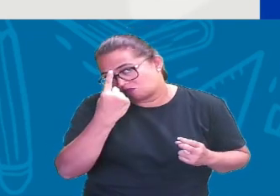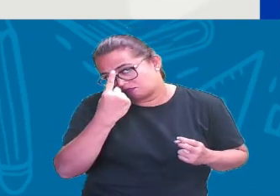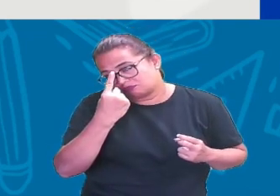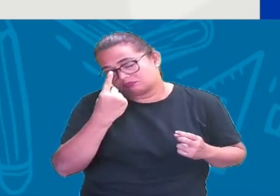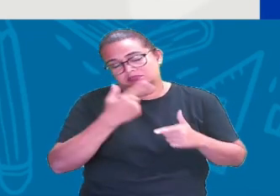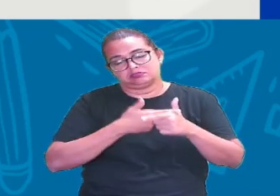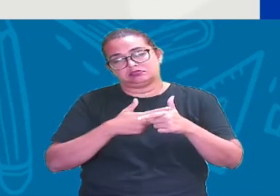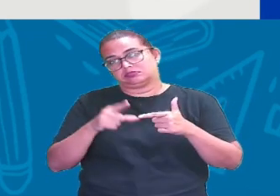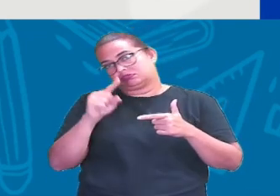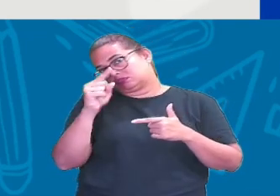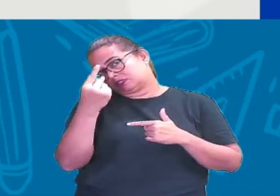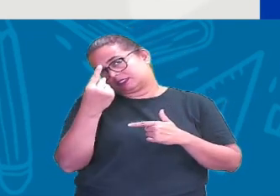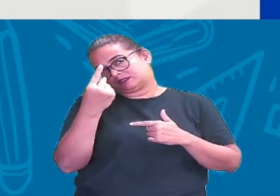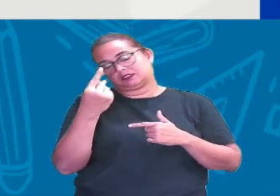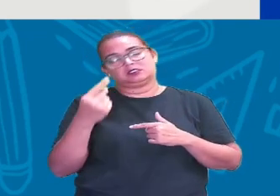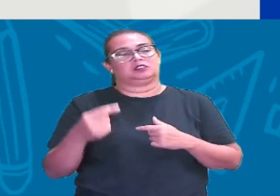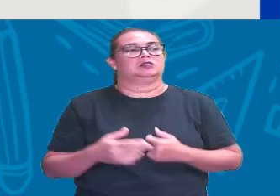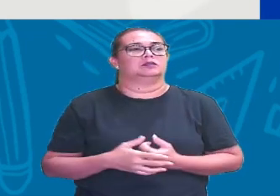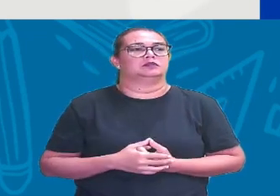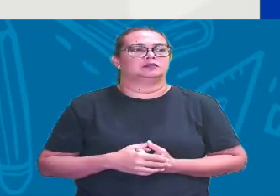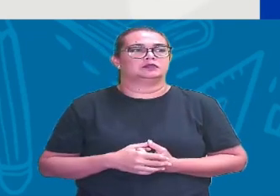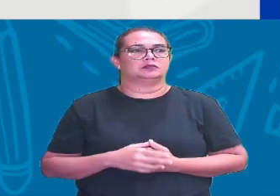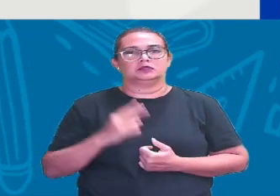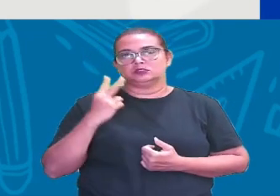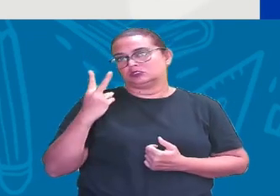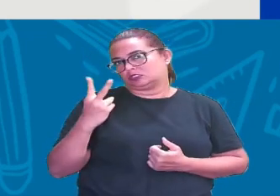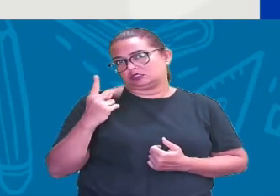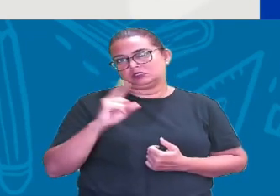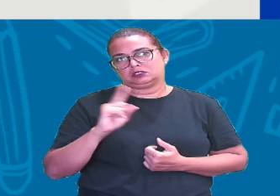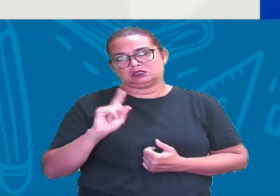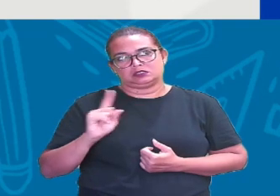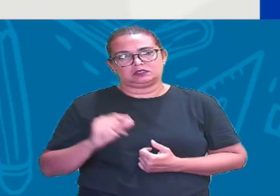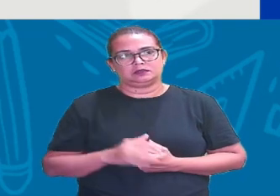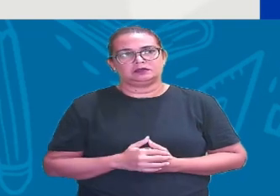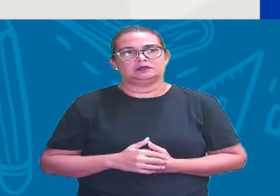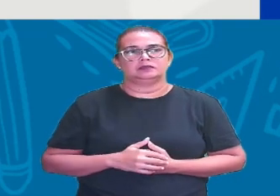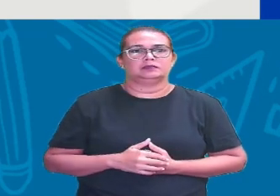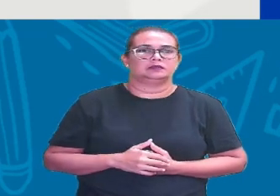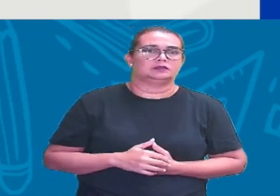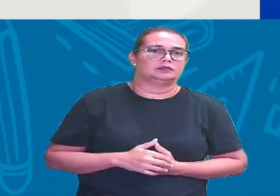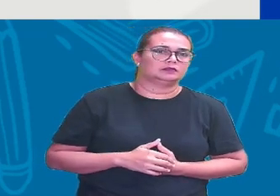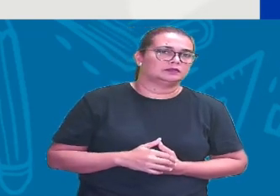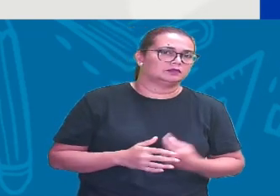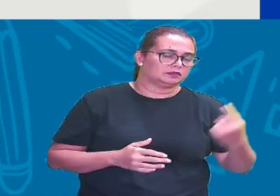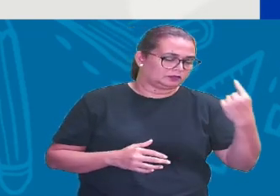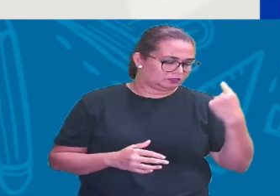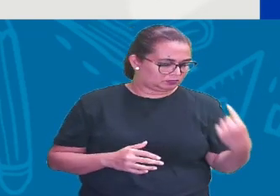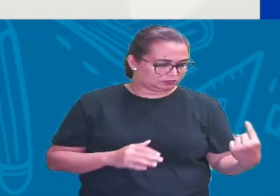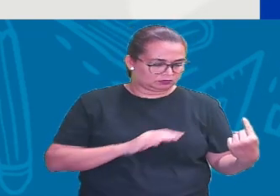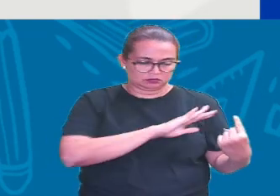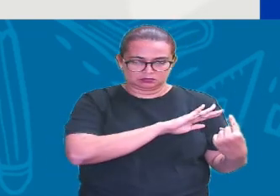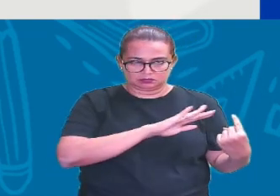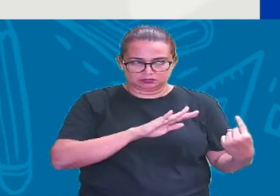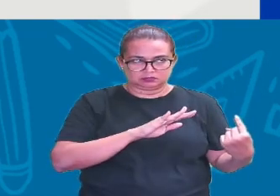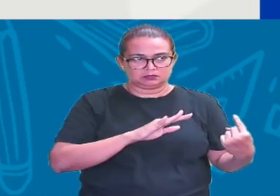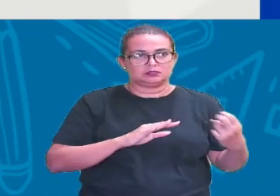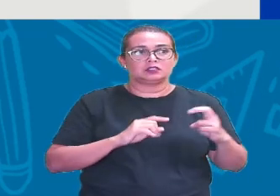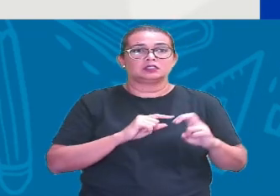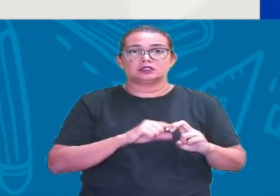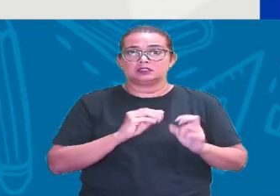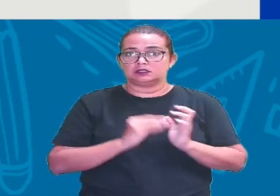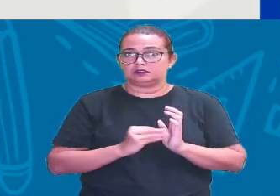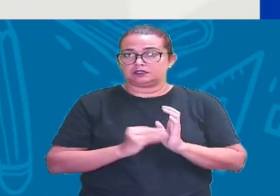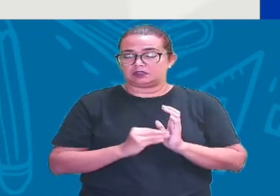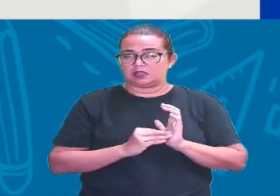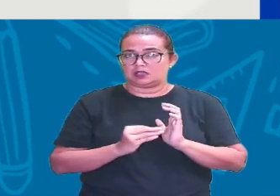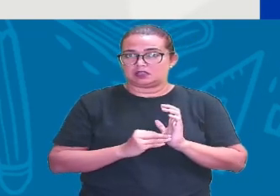dividir um número, não vai dividir dois. Terminou em 1, acabou aqui, mas falta